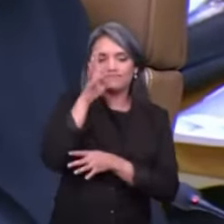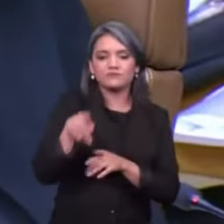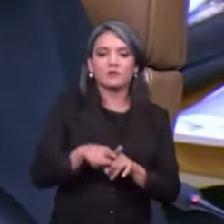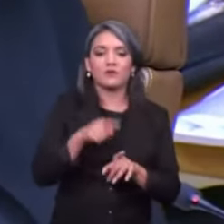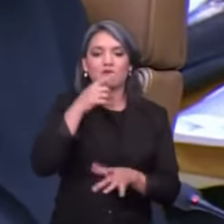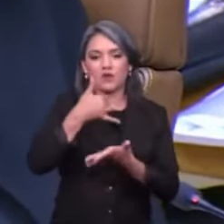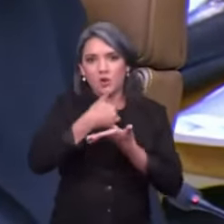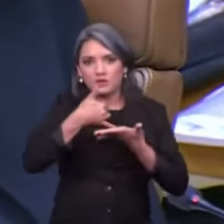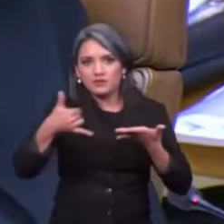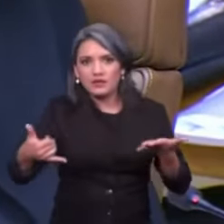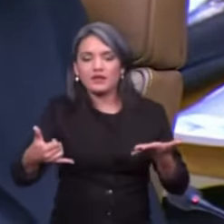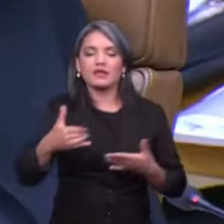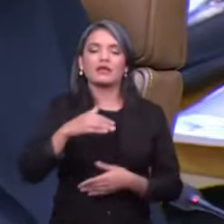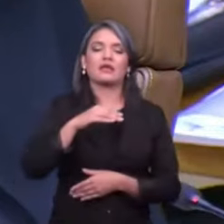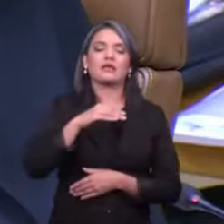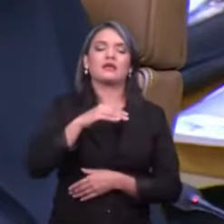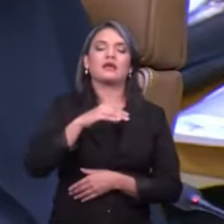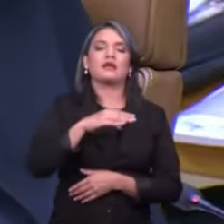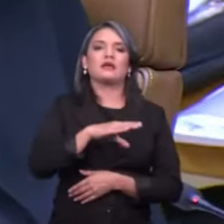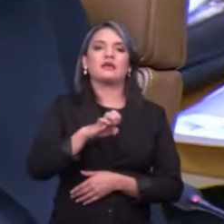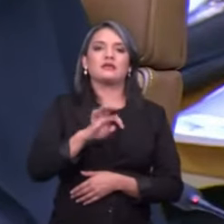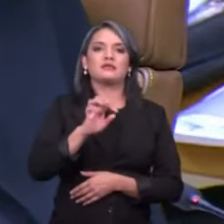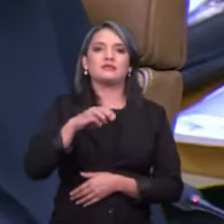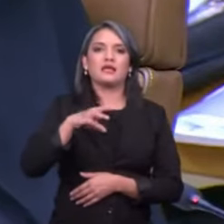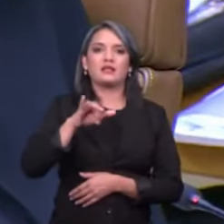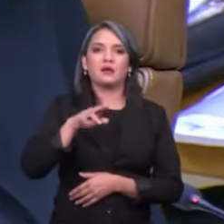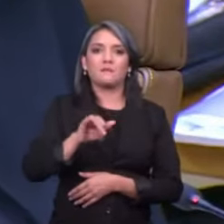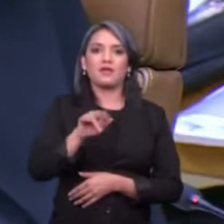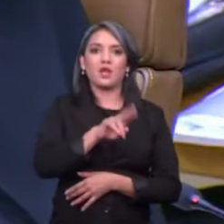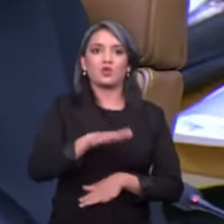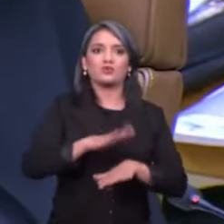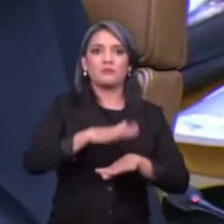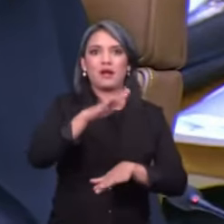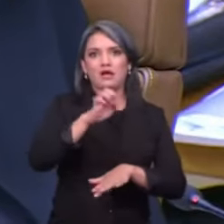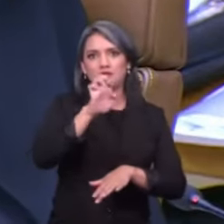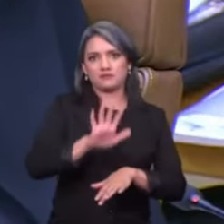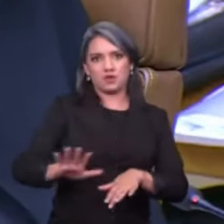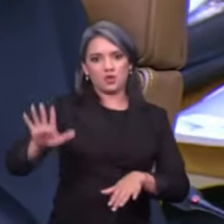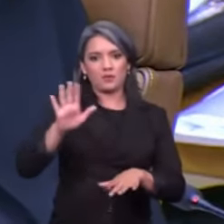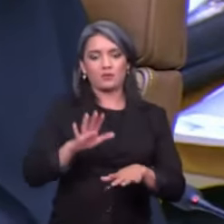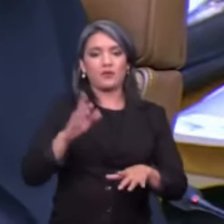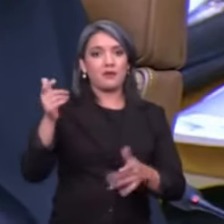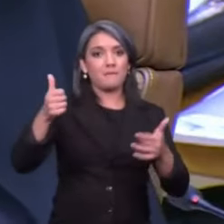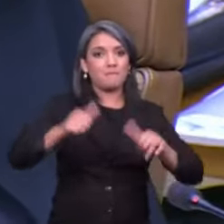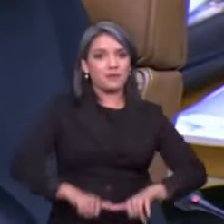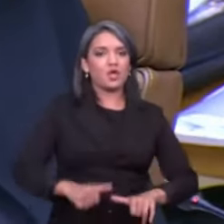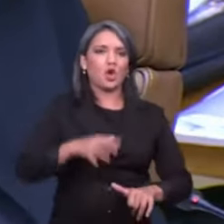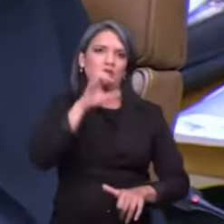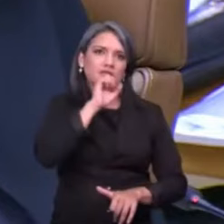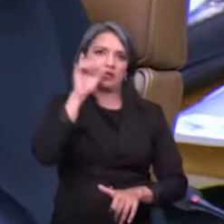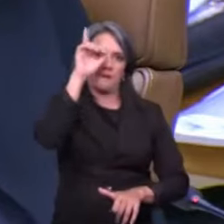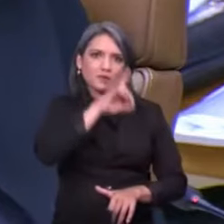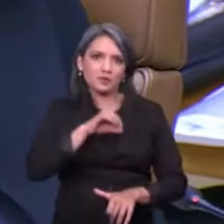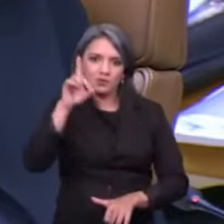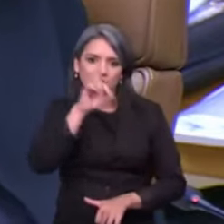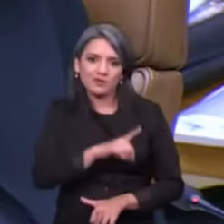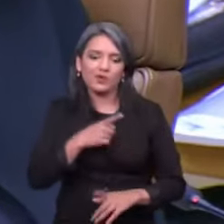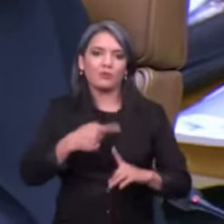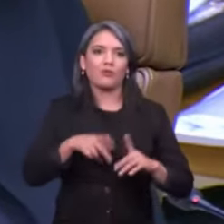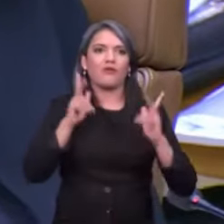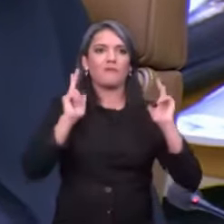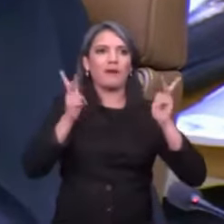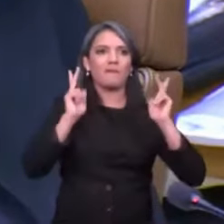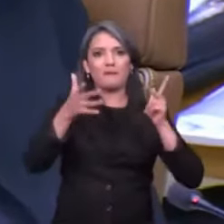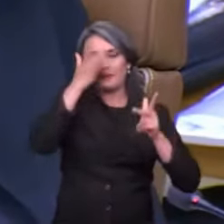e cetamina está agora entre as mais altas da Europa, com taxas elevadas nos fins de semana sugerindo um consumo intenso em festas. No